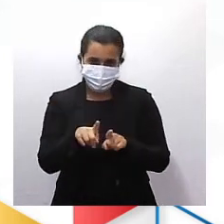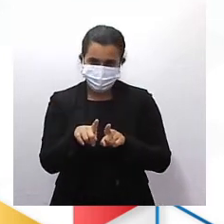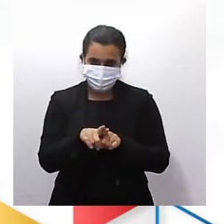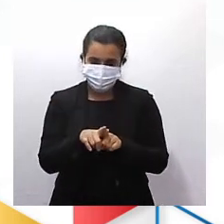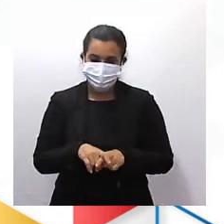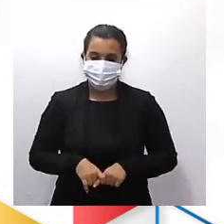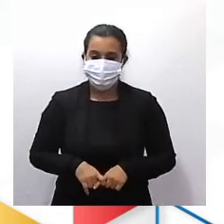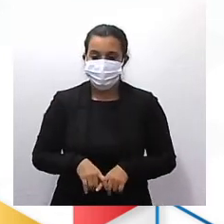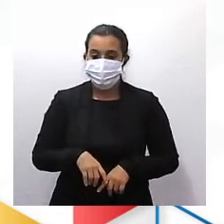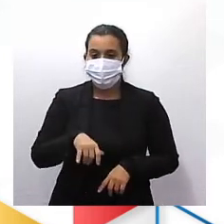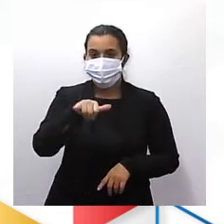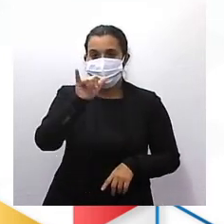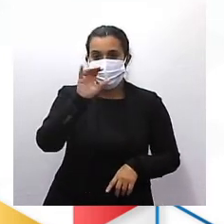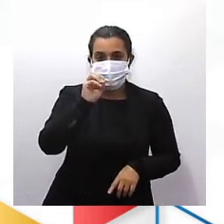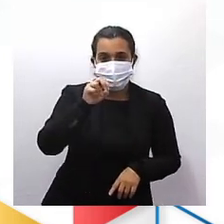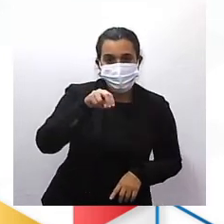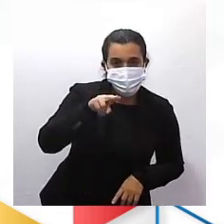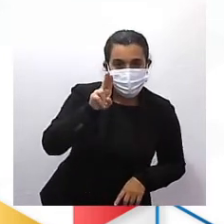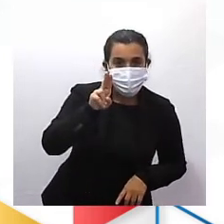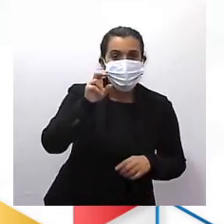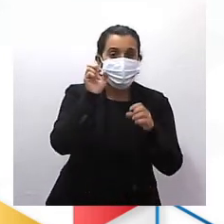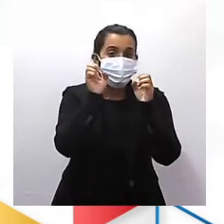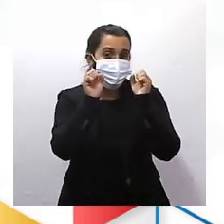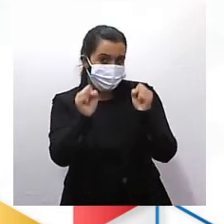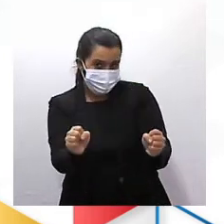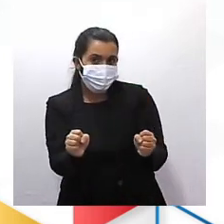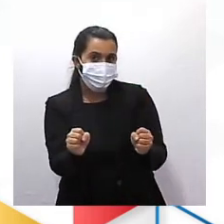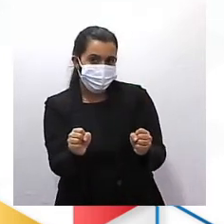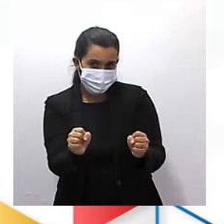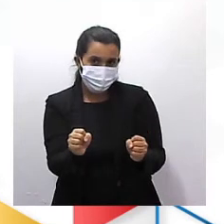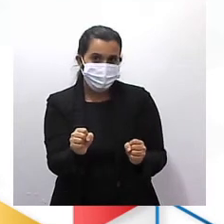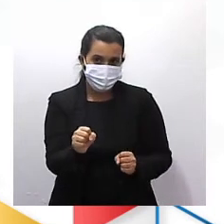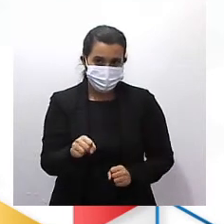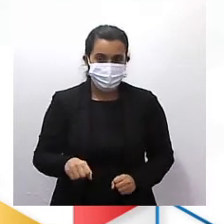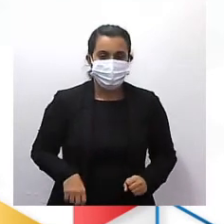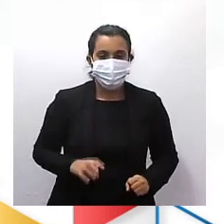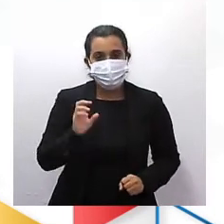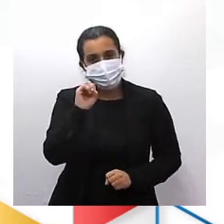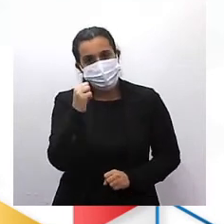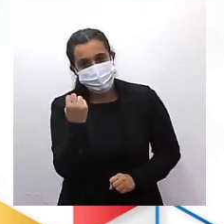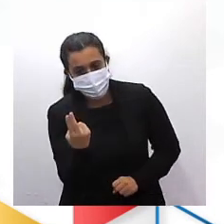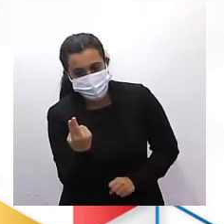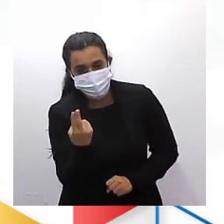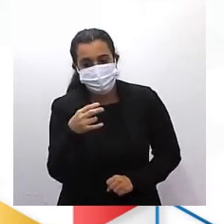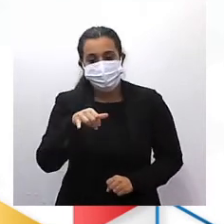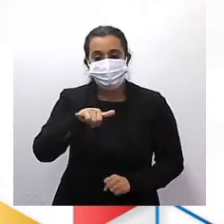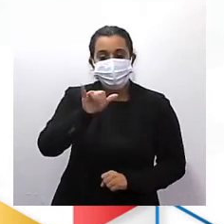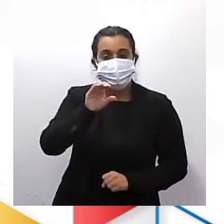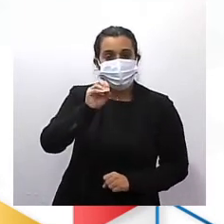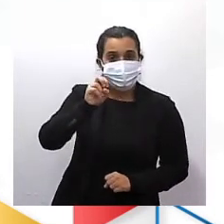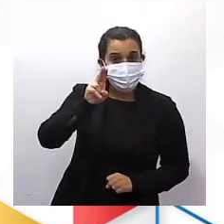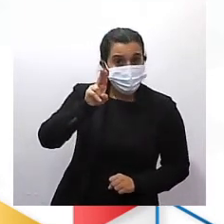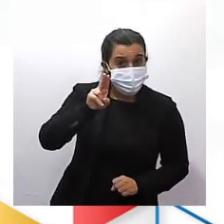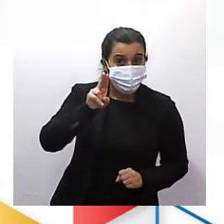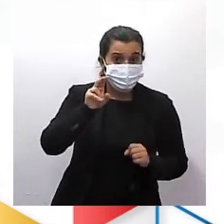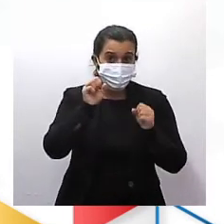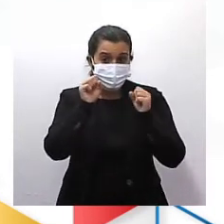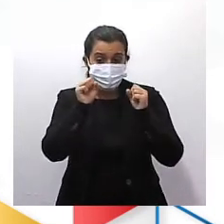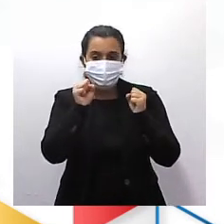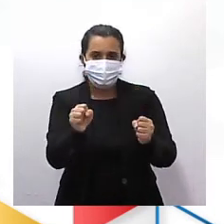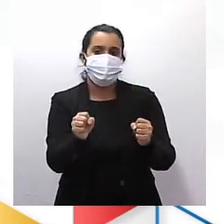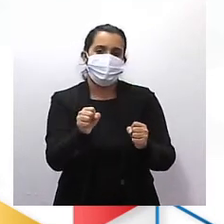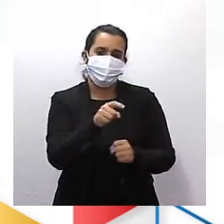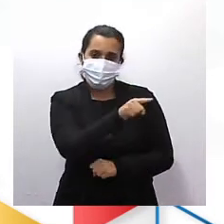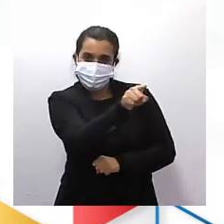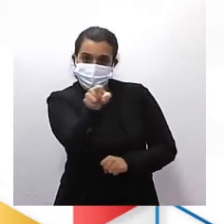posso dizer you can, como você pode, or you can no plural, como vocês podem.